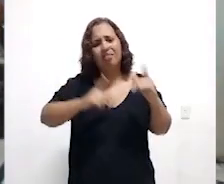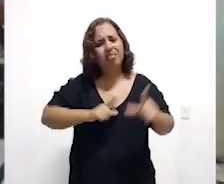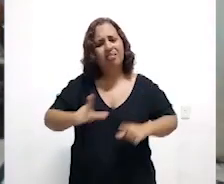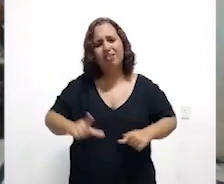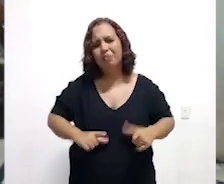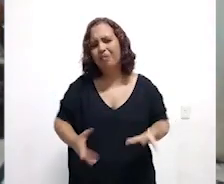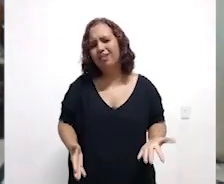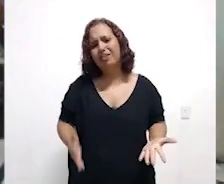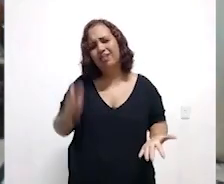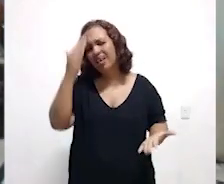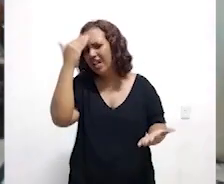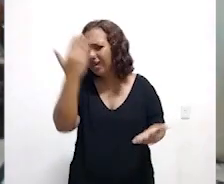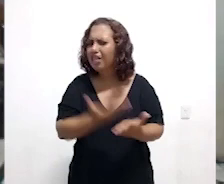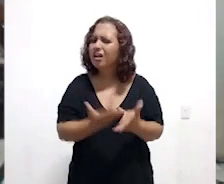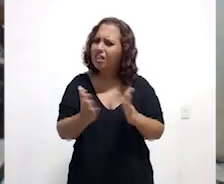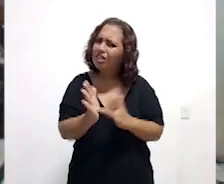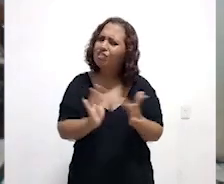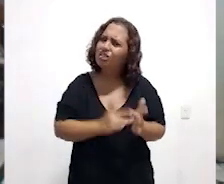meu irmão.